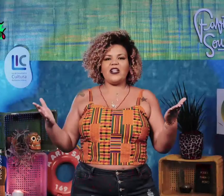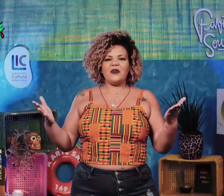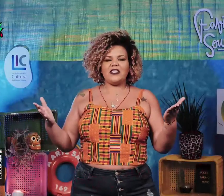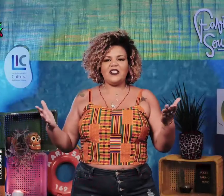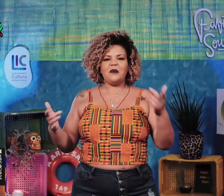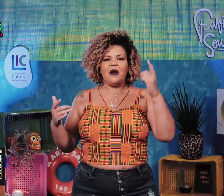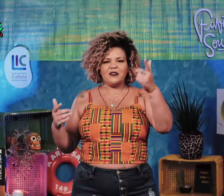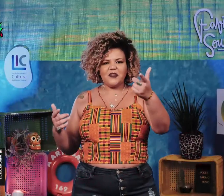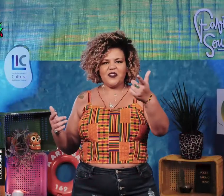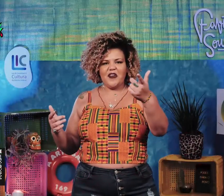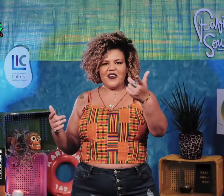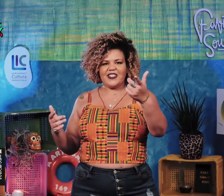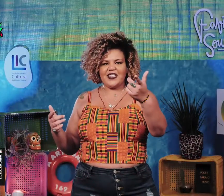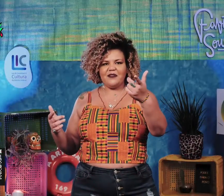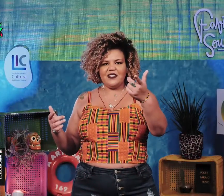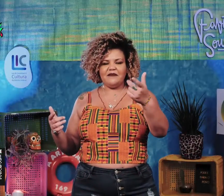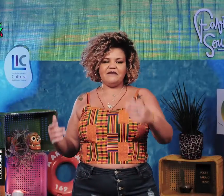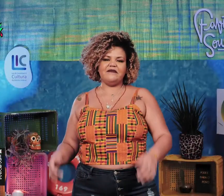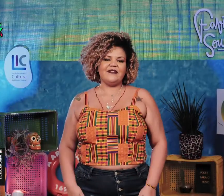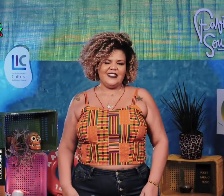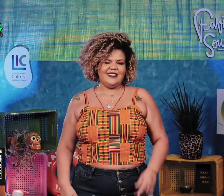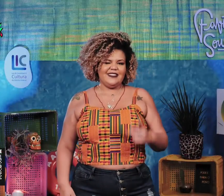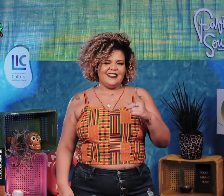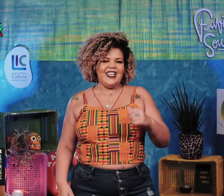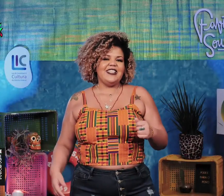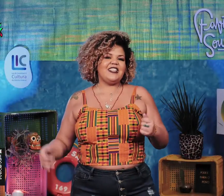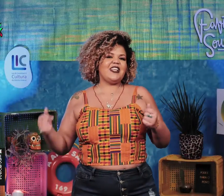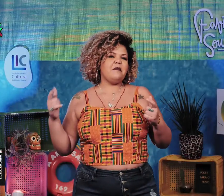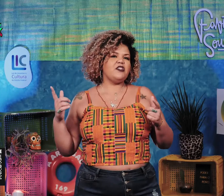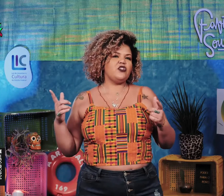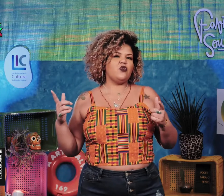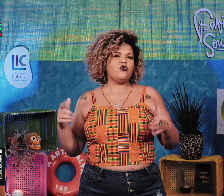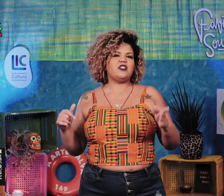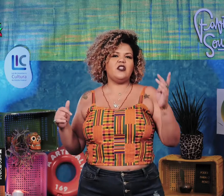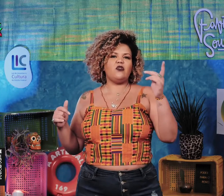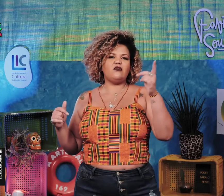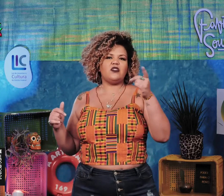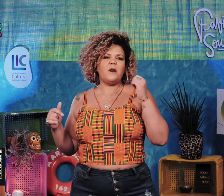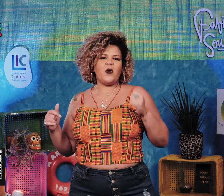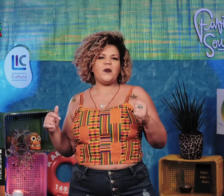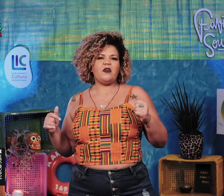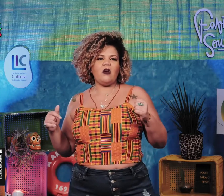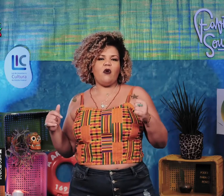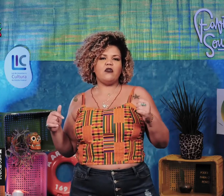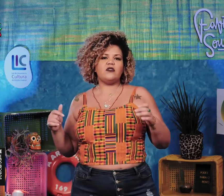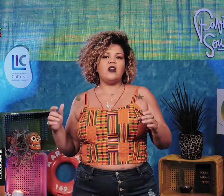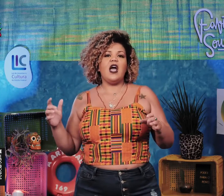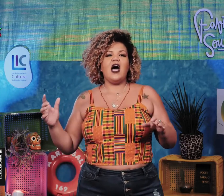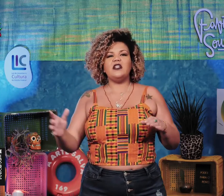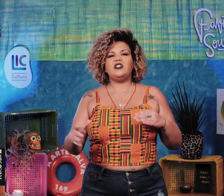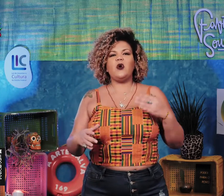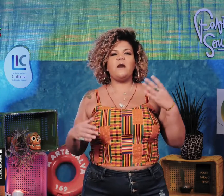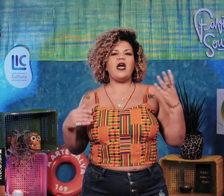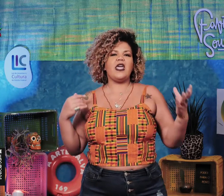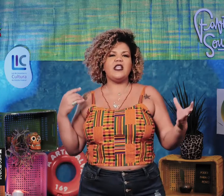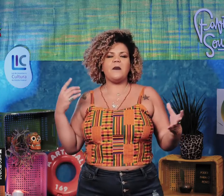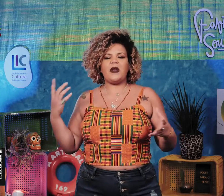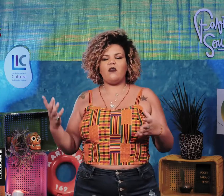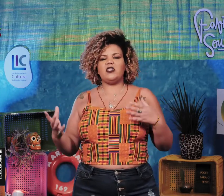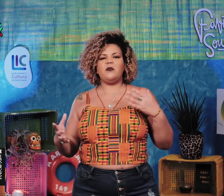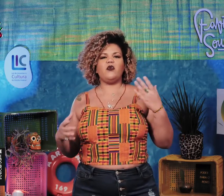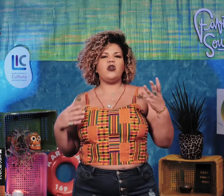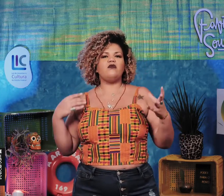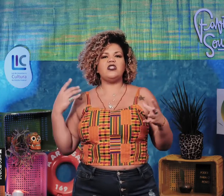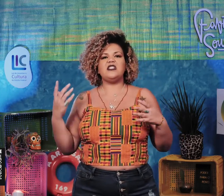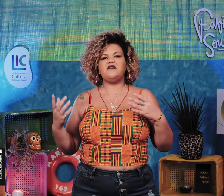Então bora dar um start mais um dia de favela são Você já imaginou ser dono do seu próprio negócio além de ter